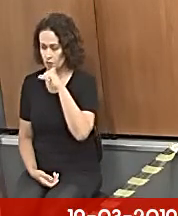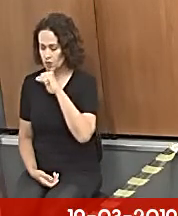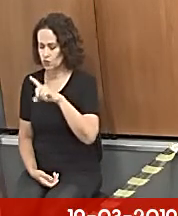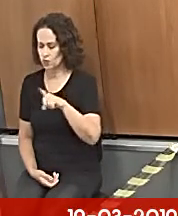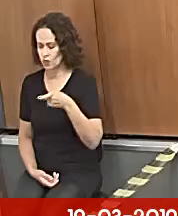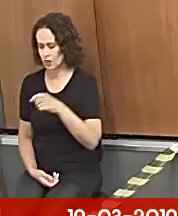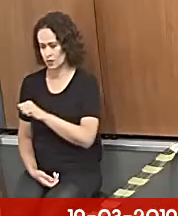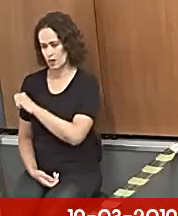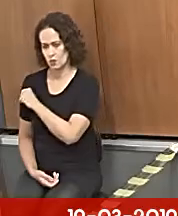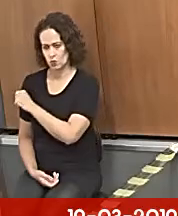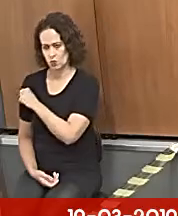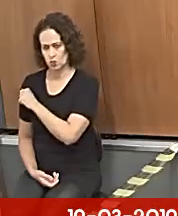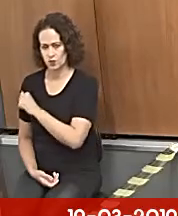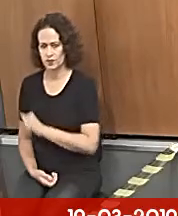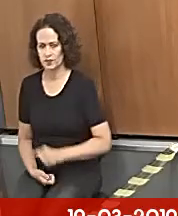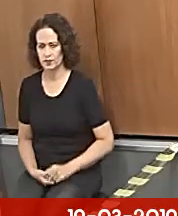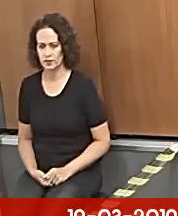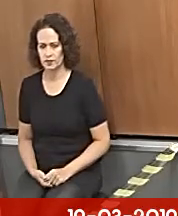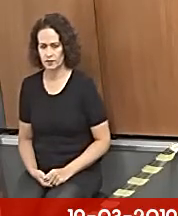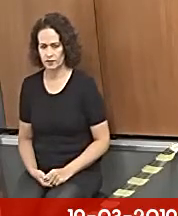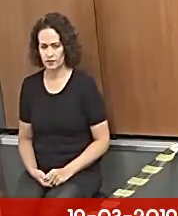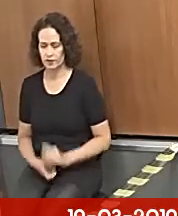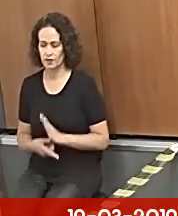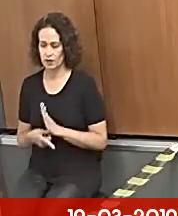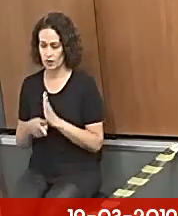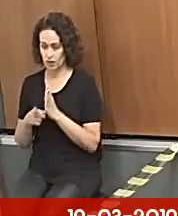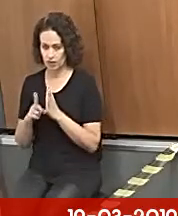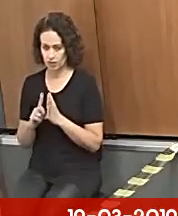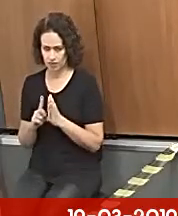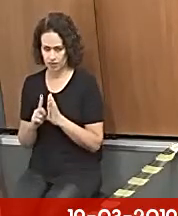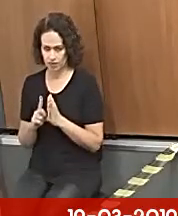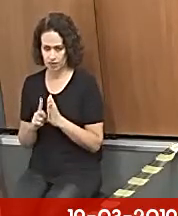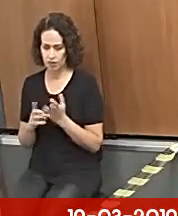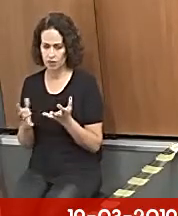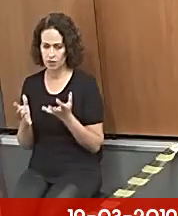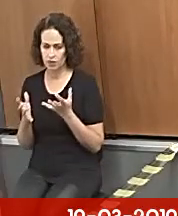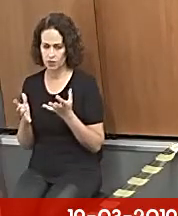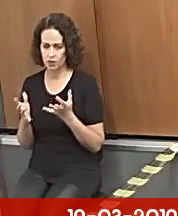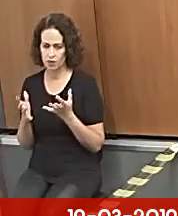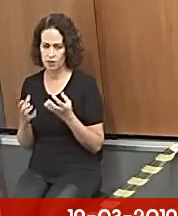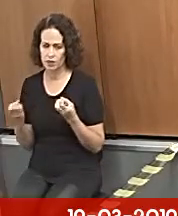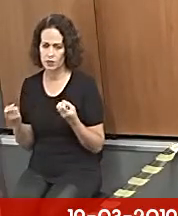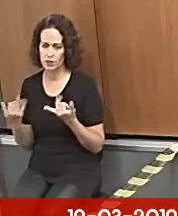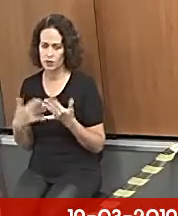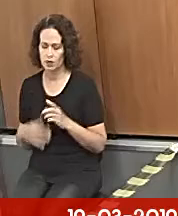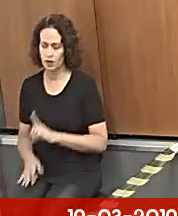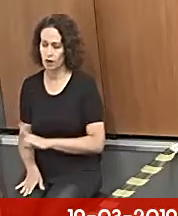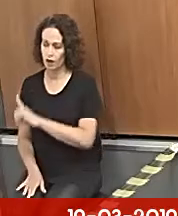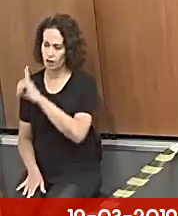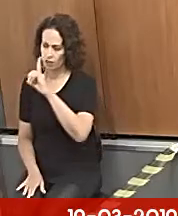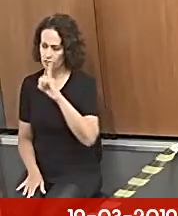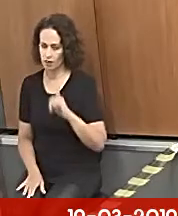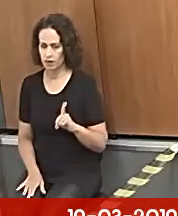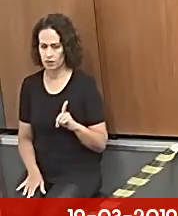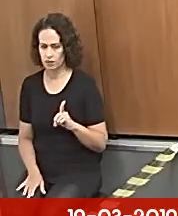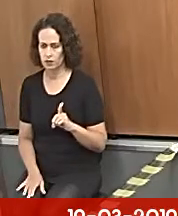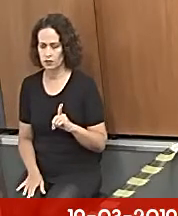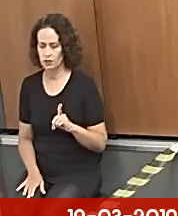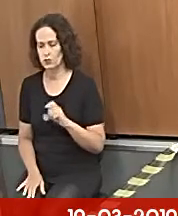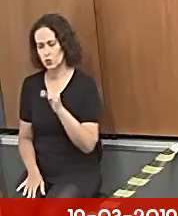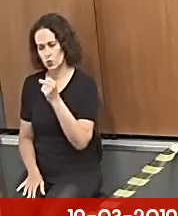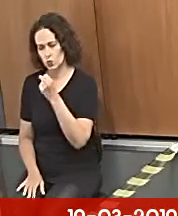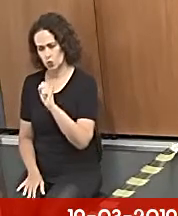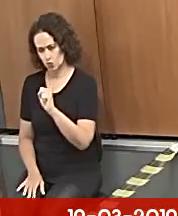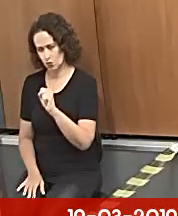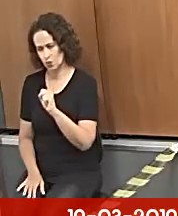depois não juliana é é onde seu pai passar a palavra eu gostaria que ele a questão da data da comemoração do dia 8 é o dia nacional